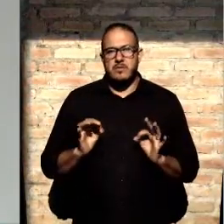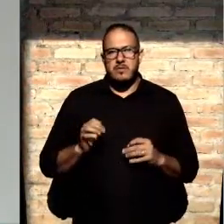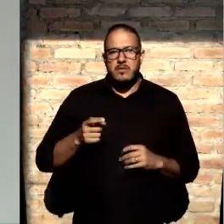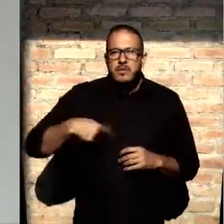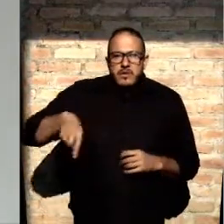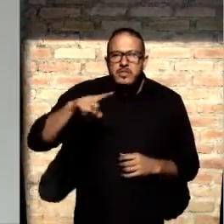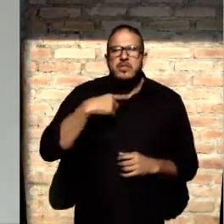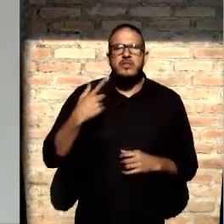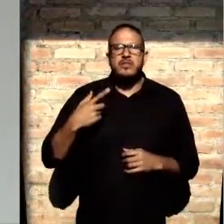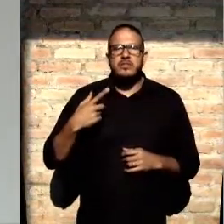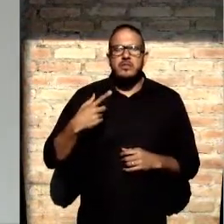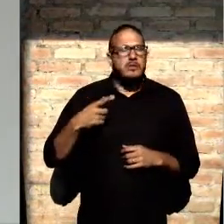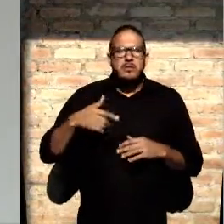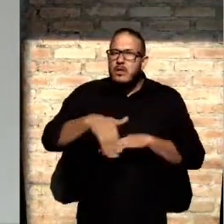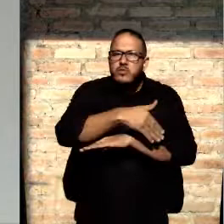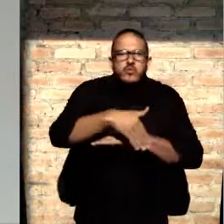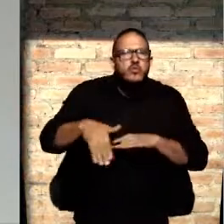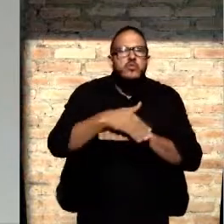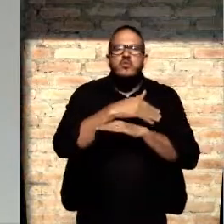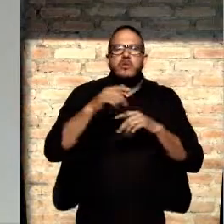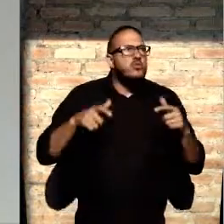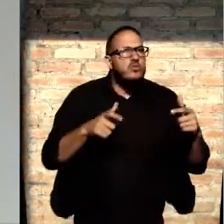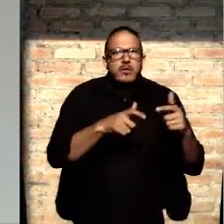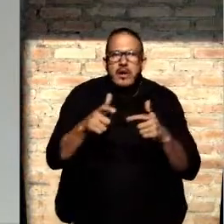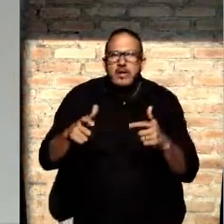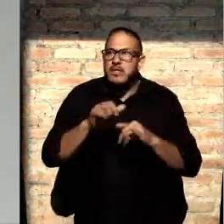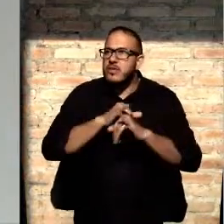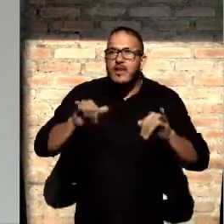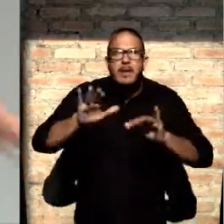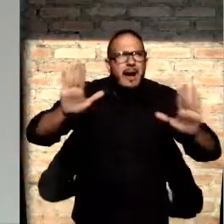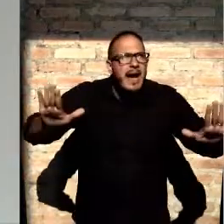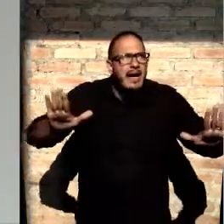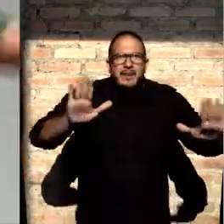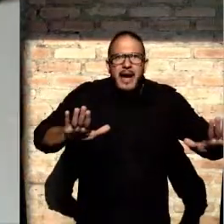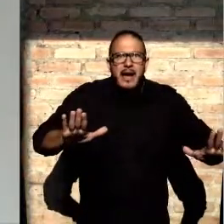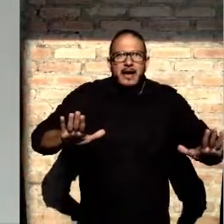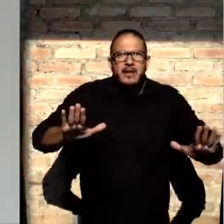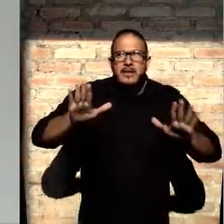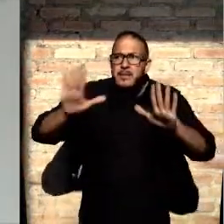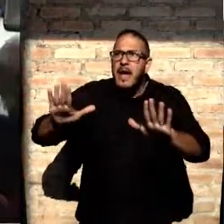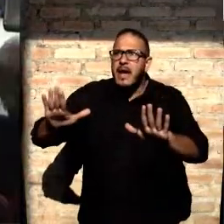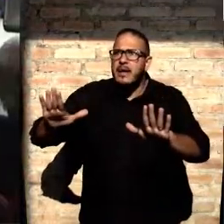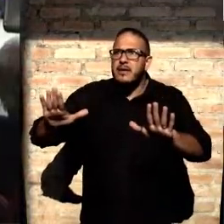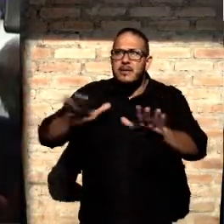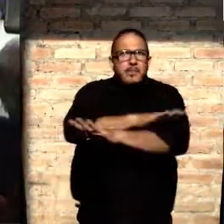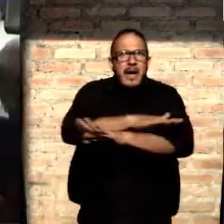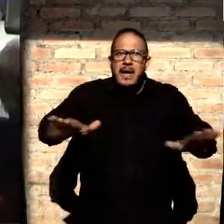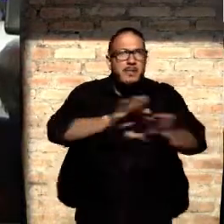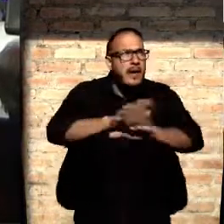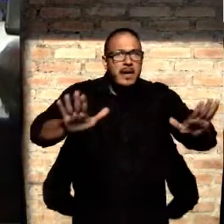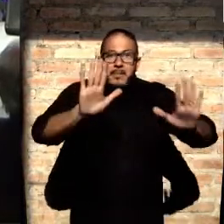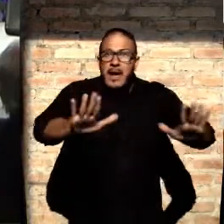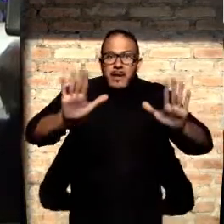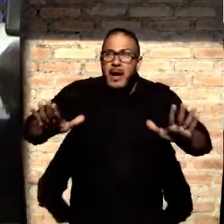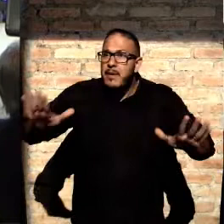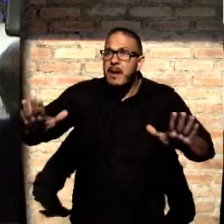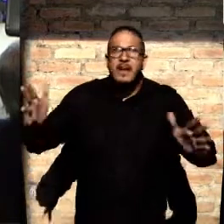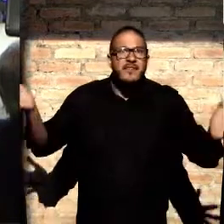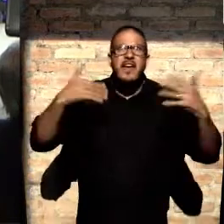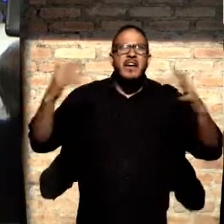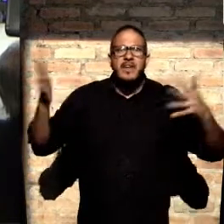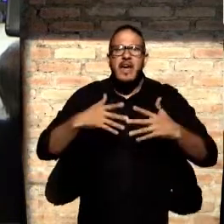na rua em todos os lugares e que a gente falar parou parou geral parou todo mundo sabe a rua